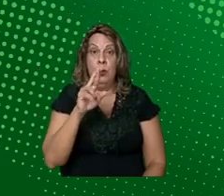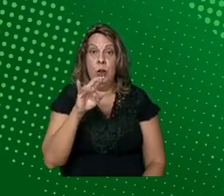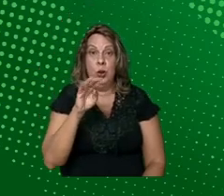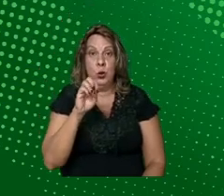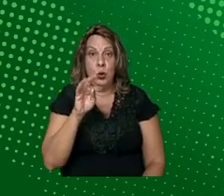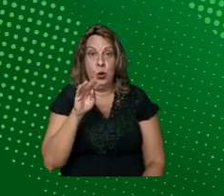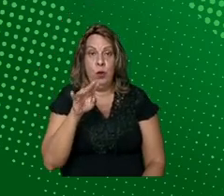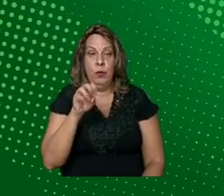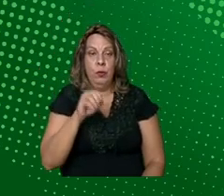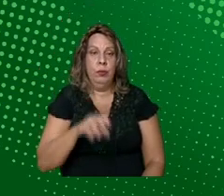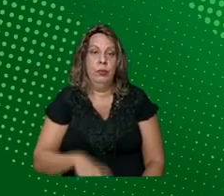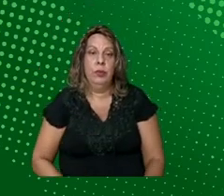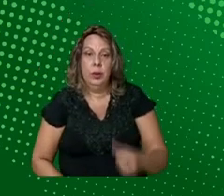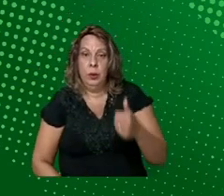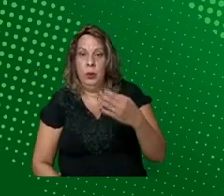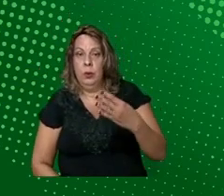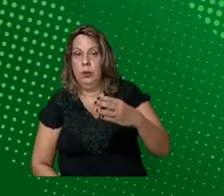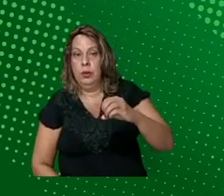Olha!